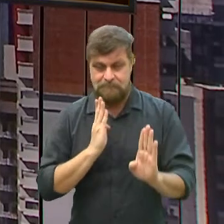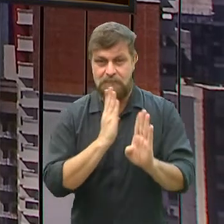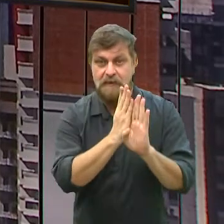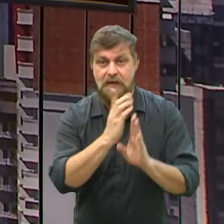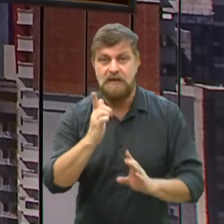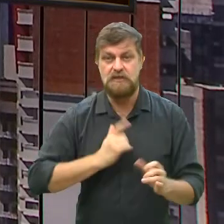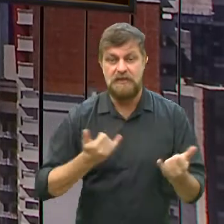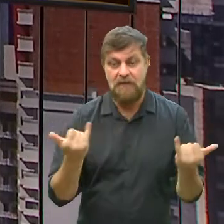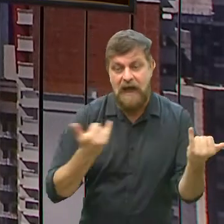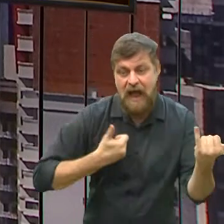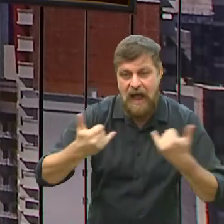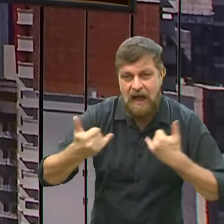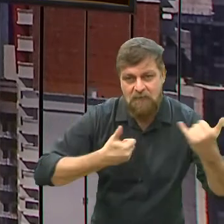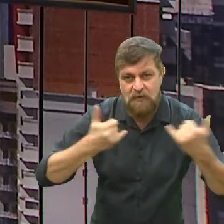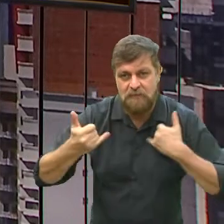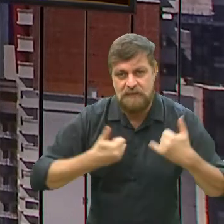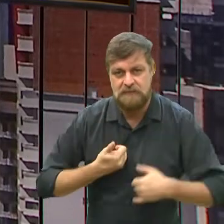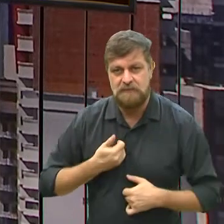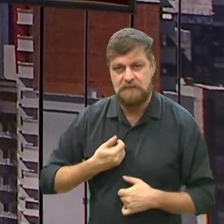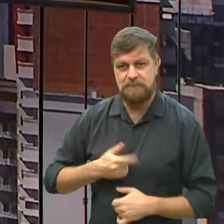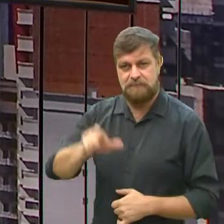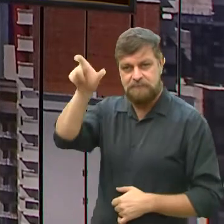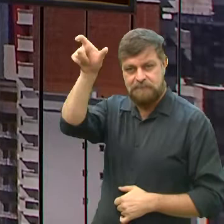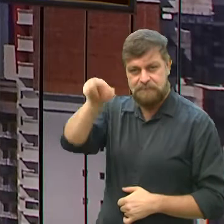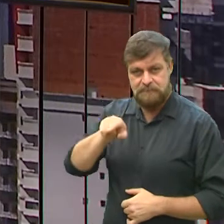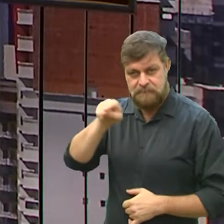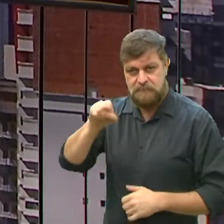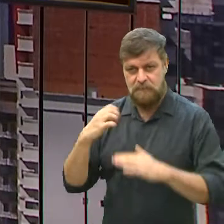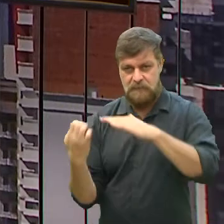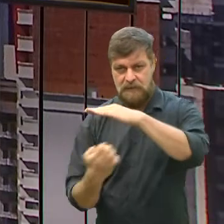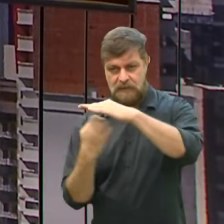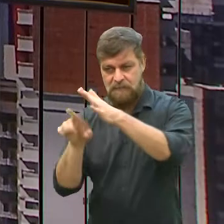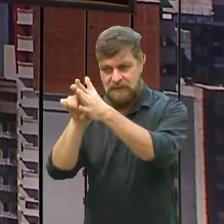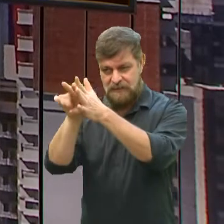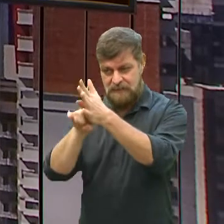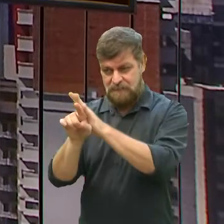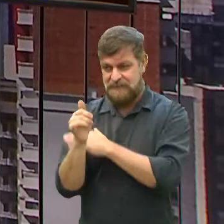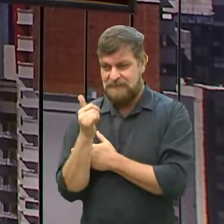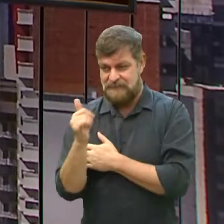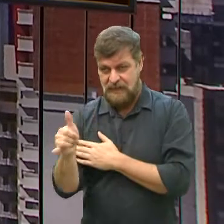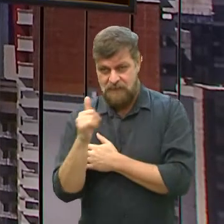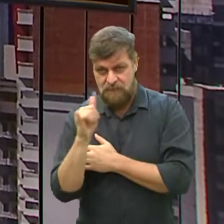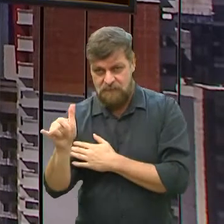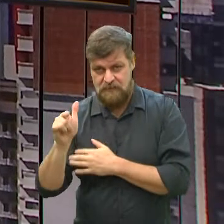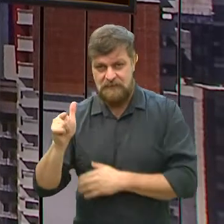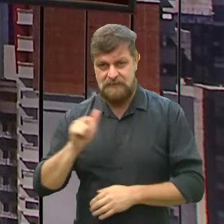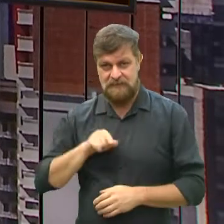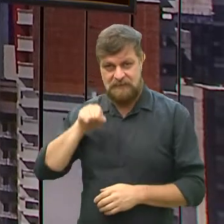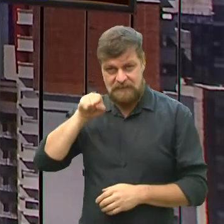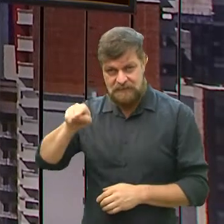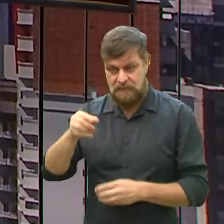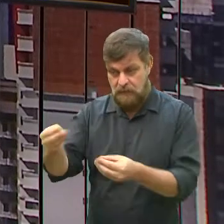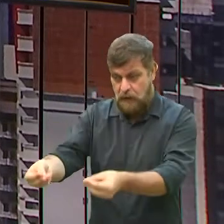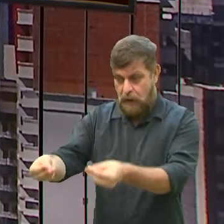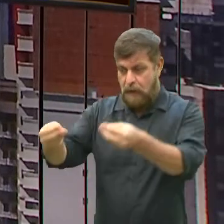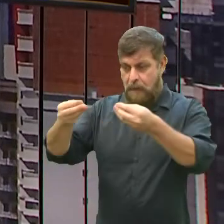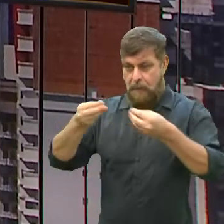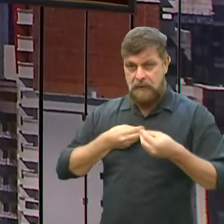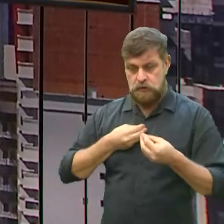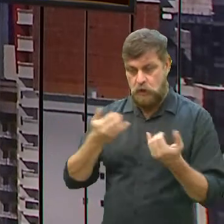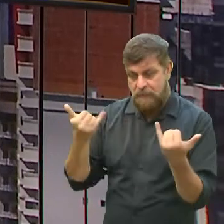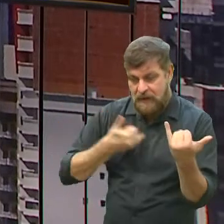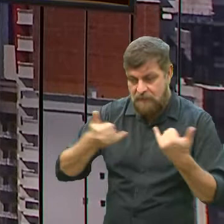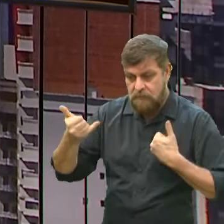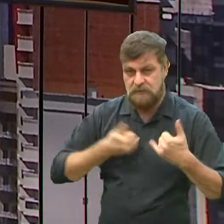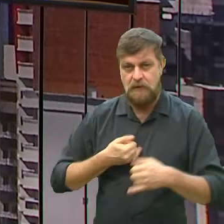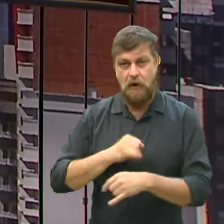as informações fornecidas pela empresa de pesquisa energética, através do Balanço Energético Nacional, e também